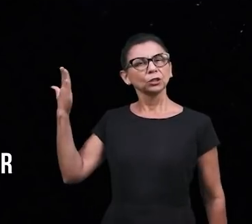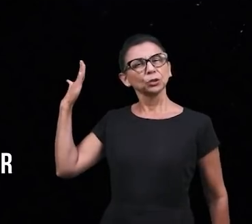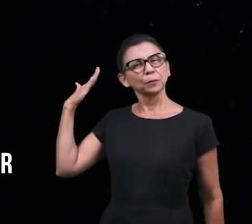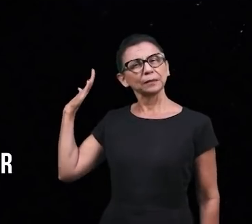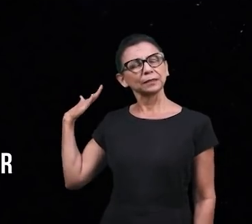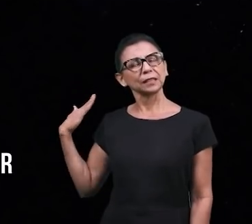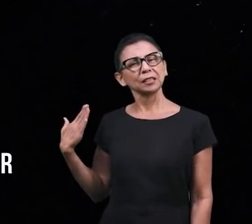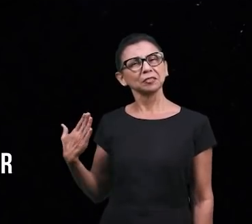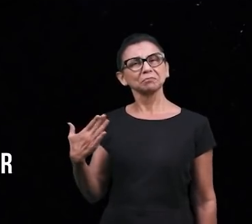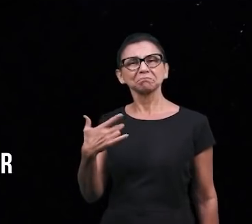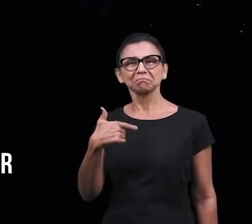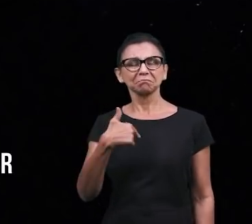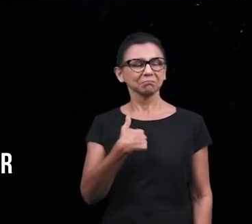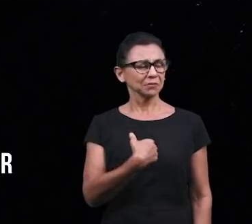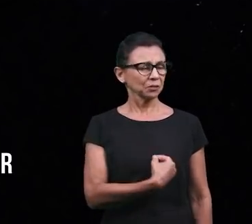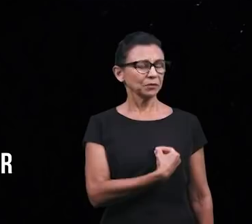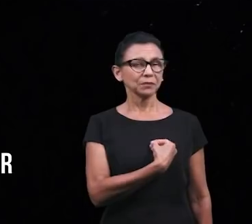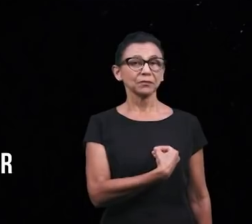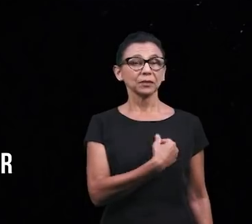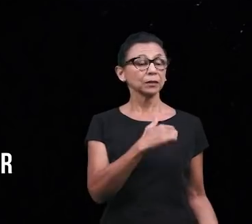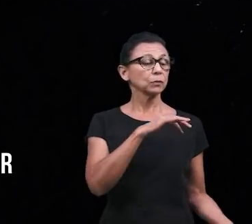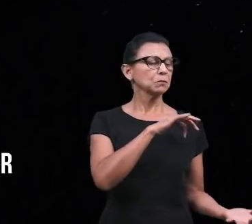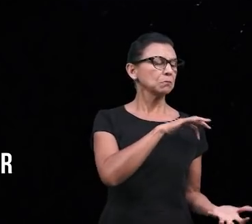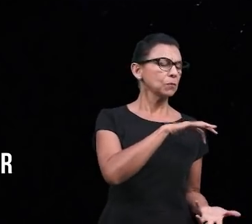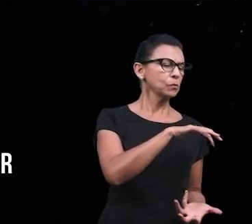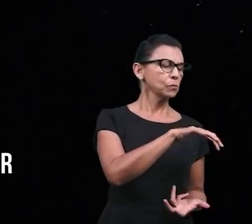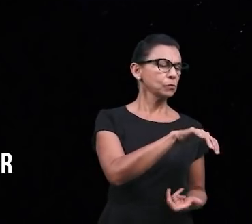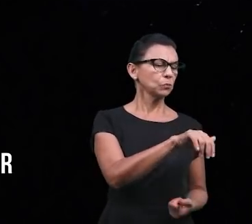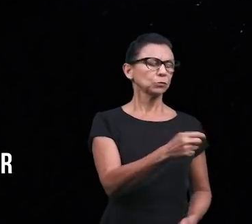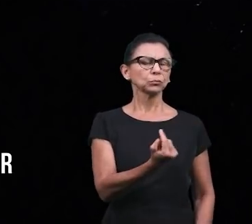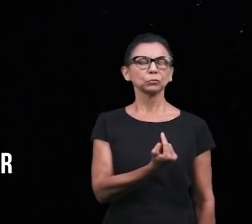Encontrei o grande amor,